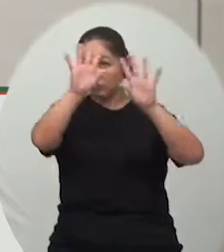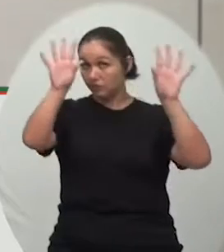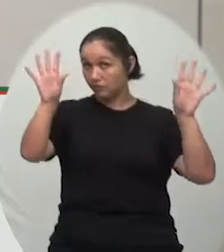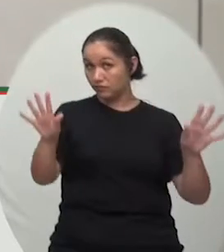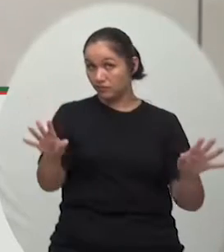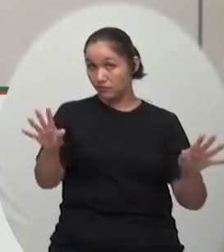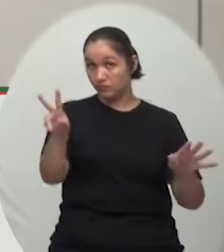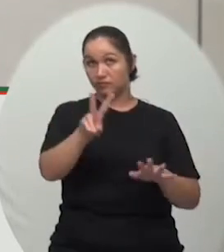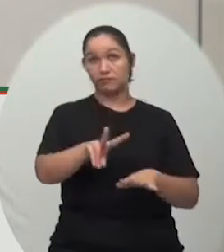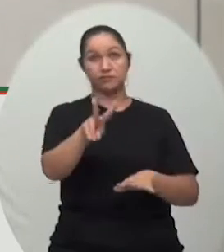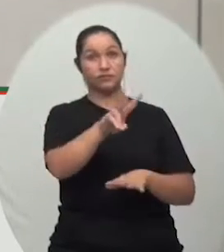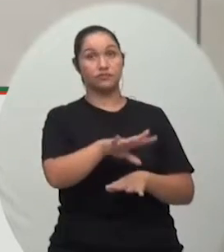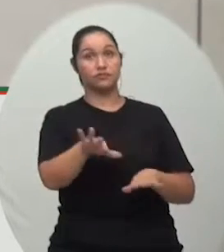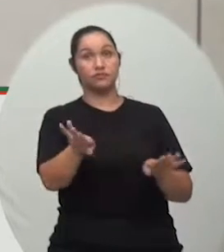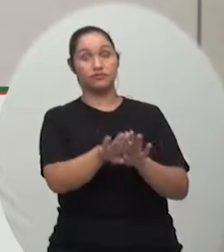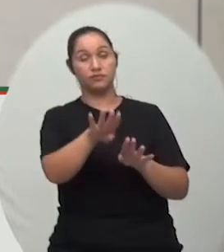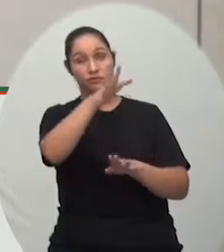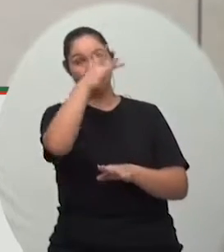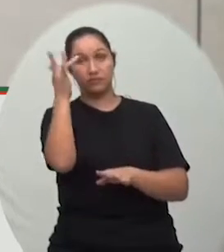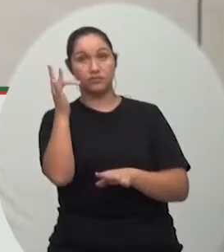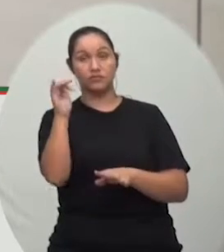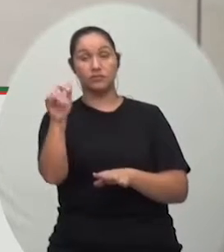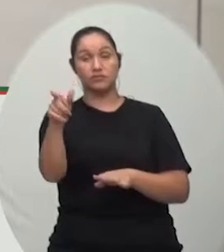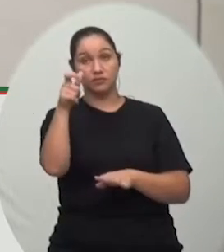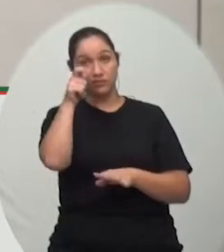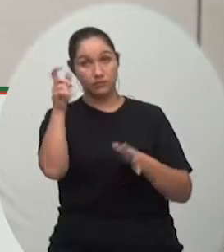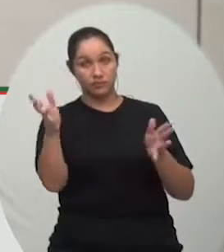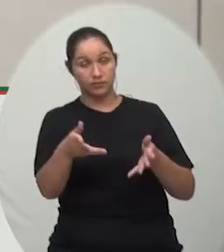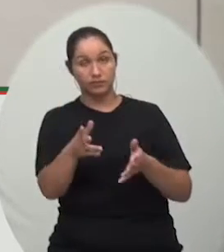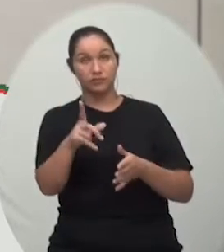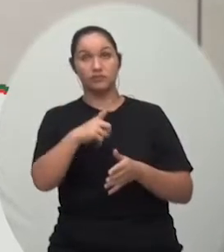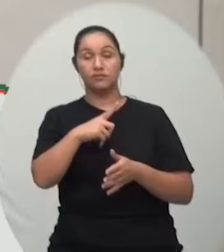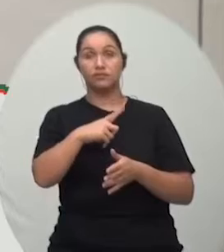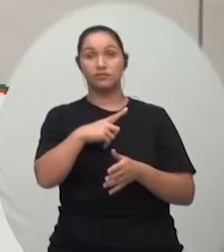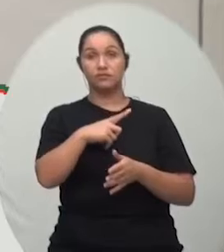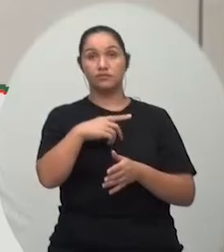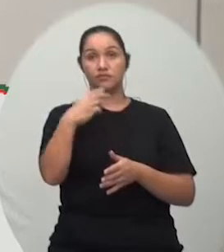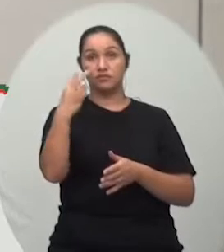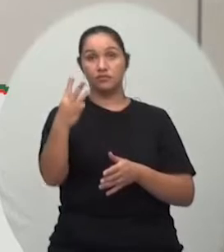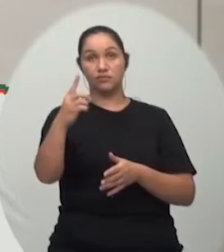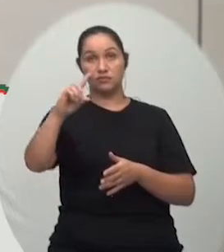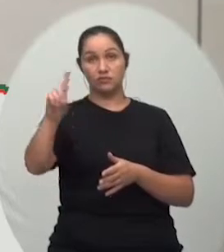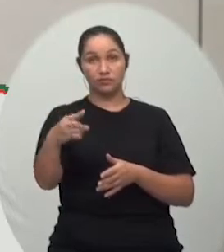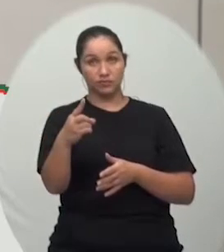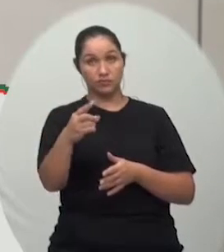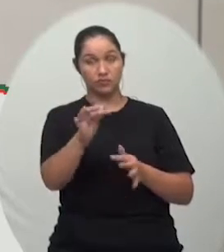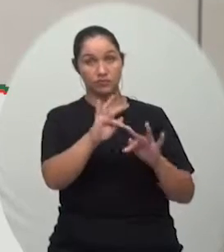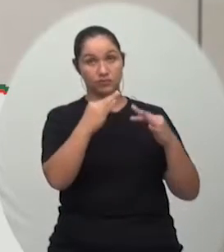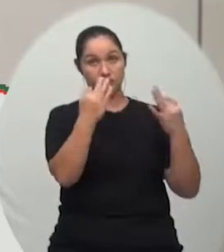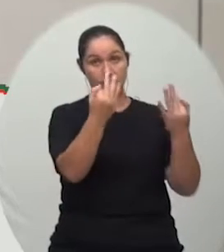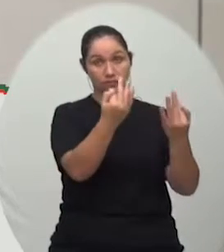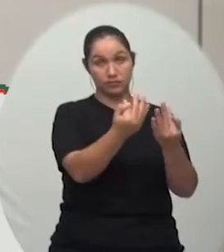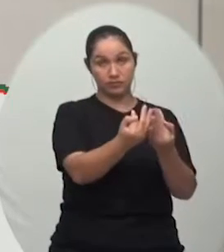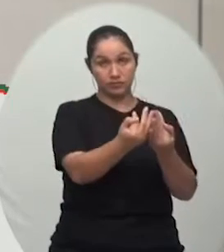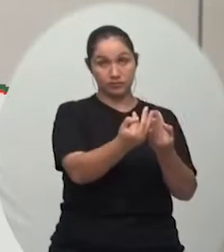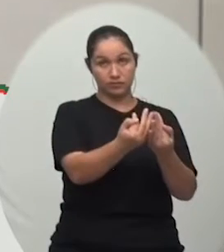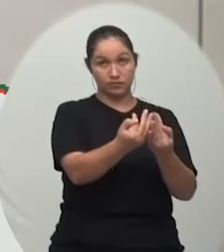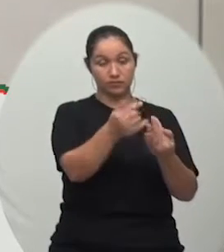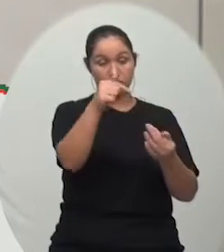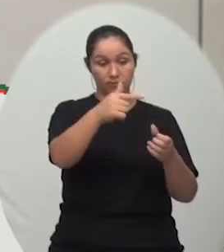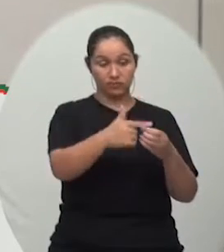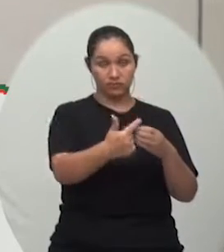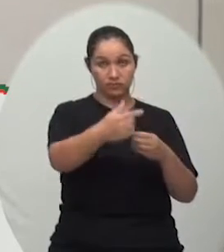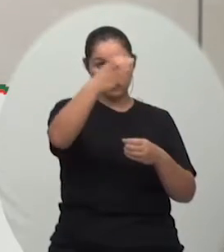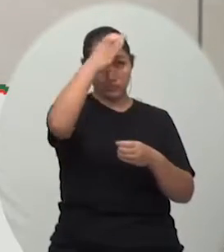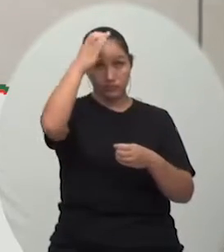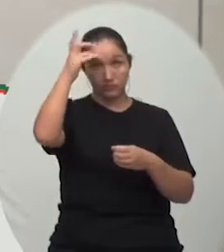os nobres colegas vereadores, as pessoas que nos acompanham, existe o seguinte: 3.000 e poucas famílias recebem hoje na cidade de Criciúma o